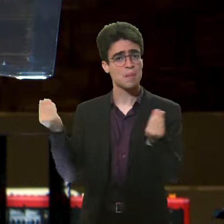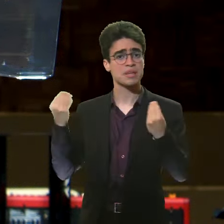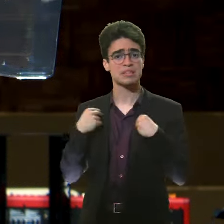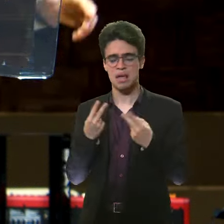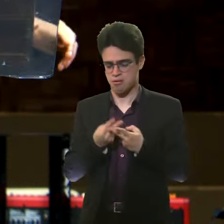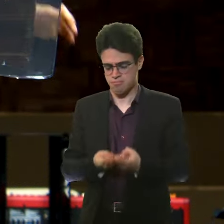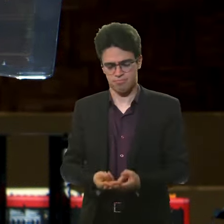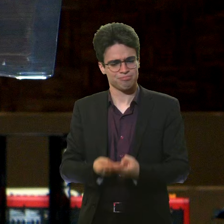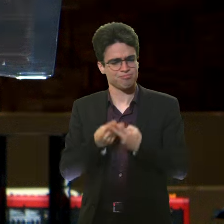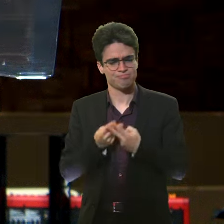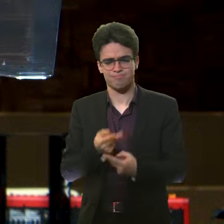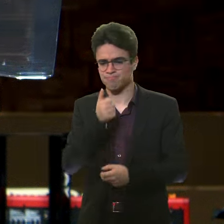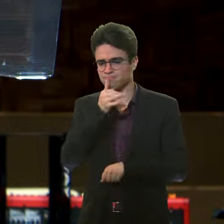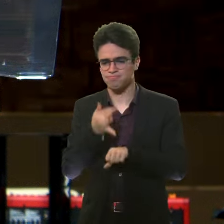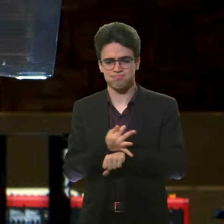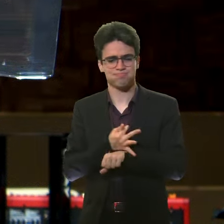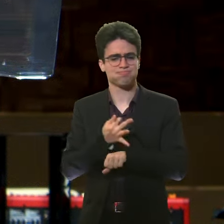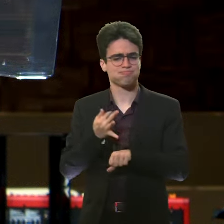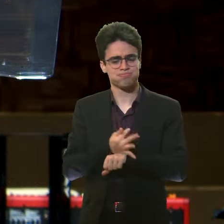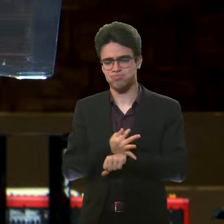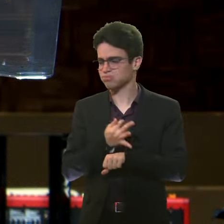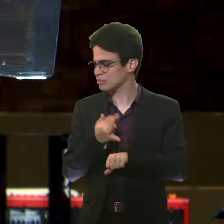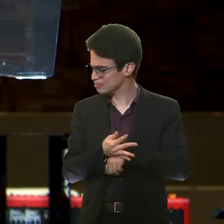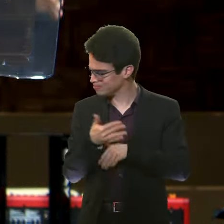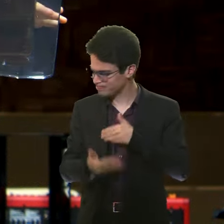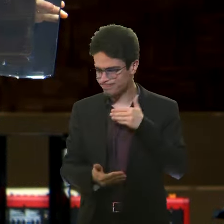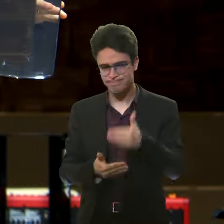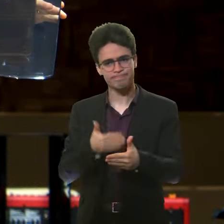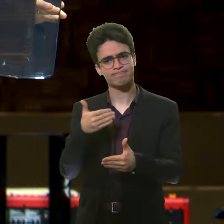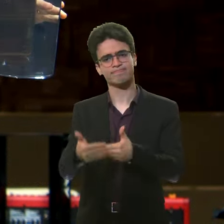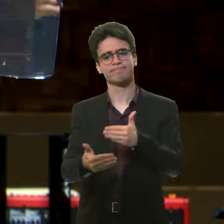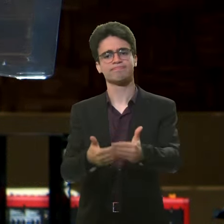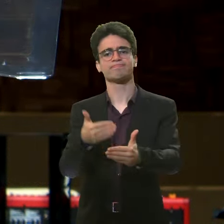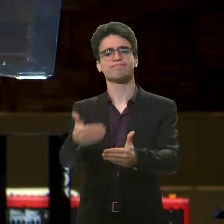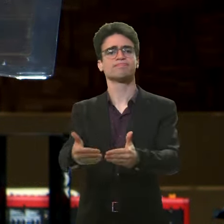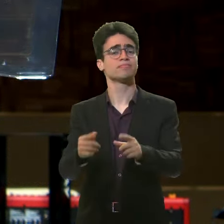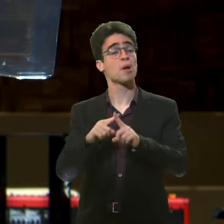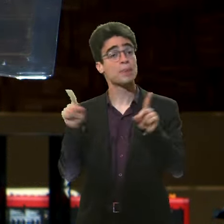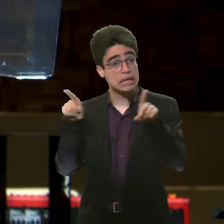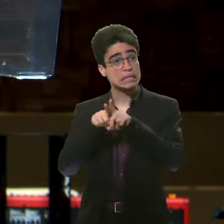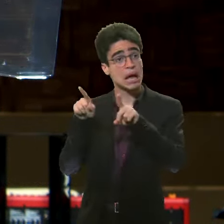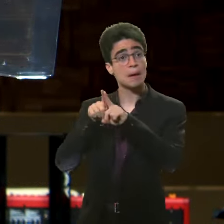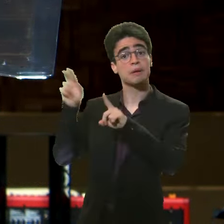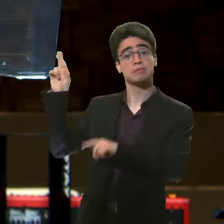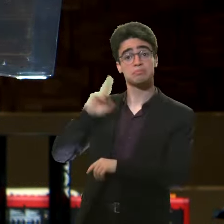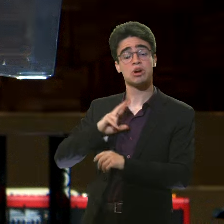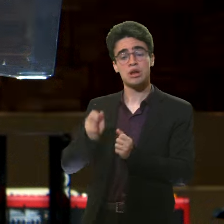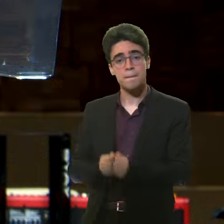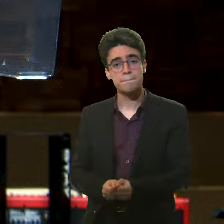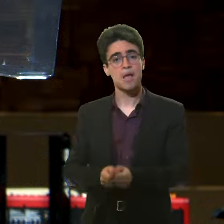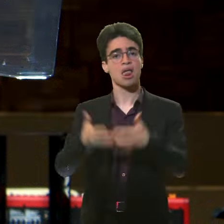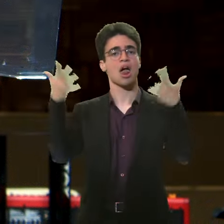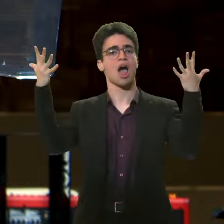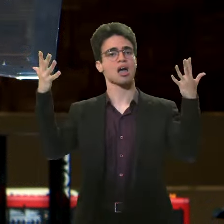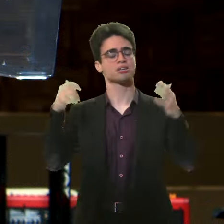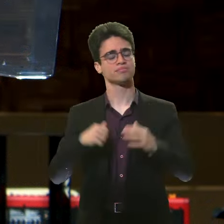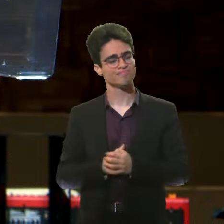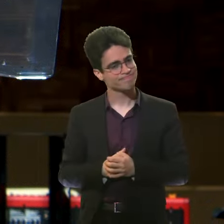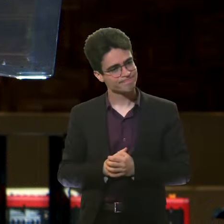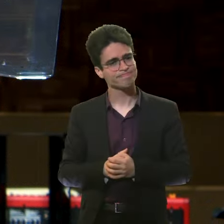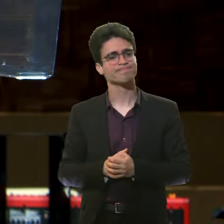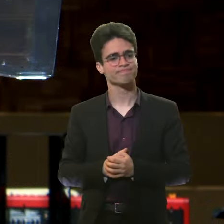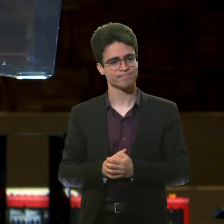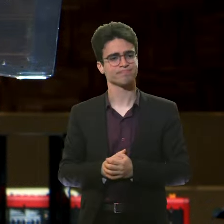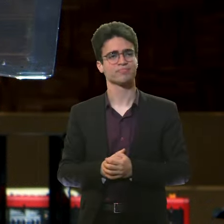paciência para passar por aquilo que às vezes Deus não vai tirar, mas também milagres e respostas. Porque eu estou falando